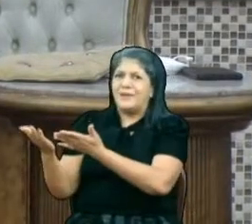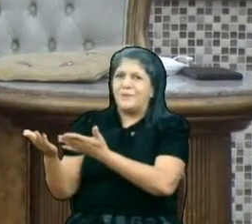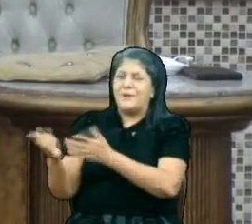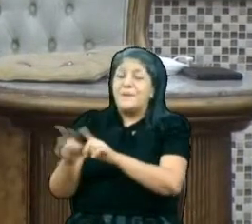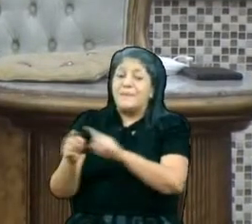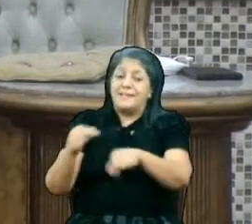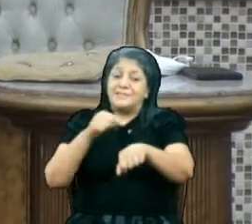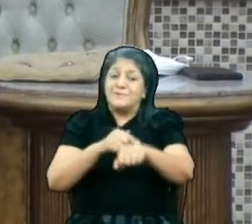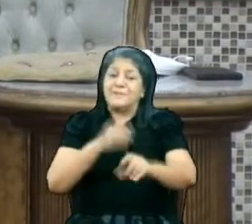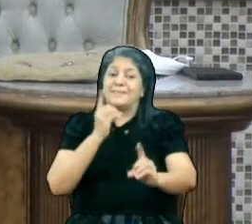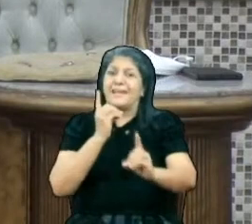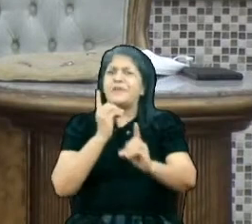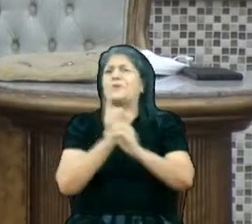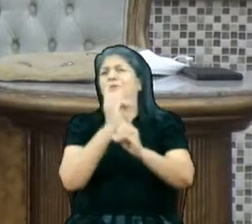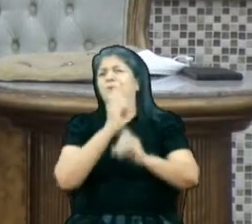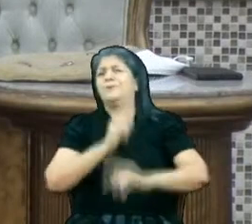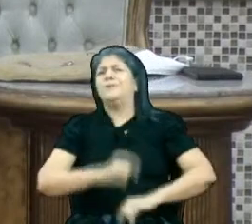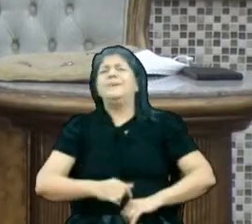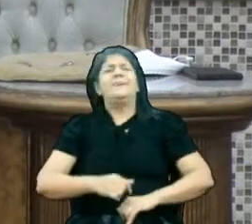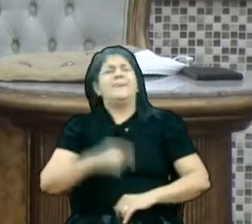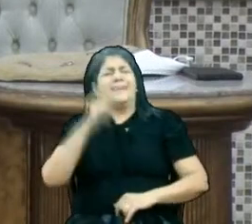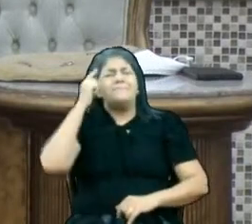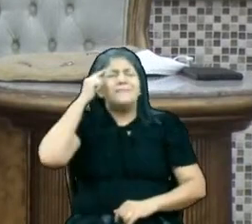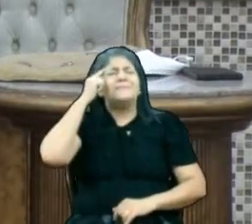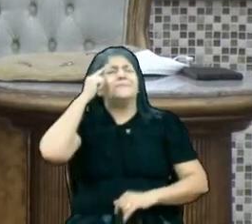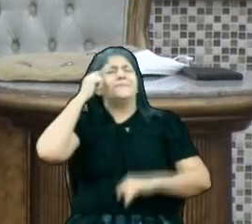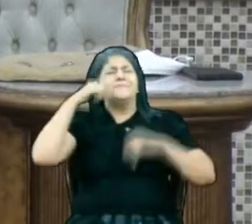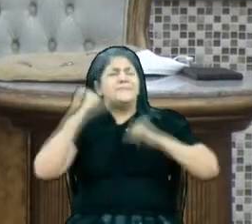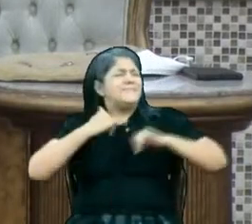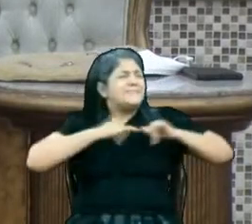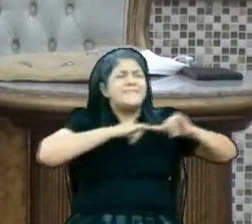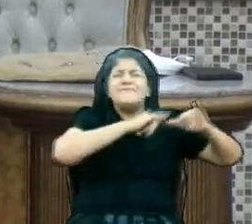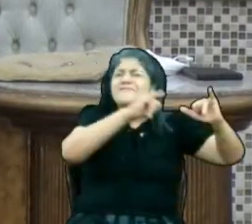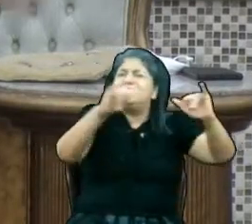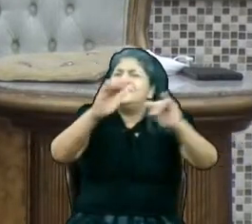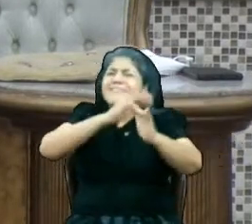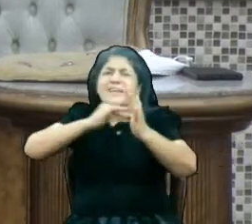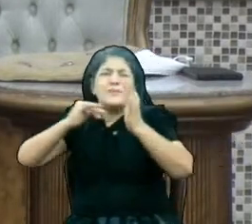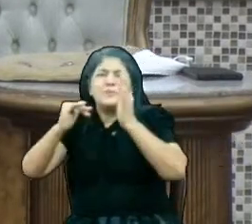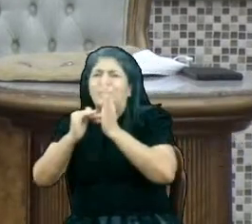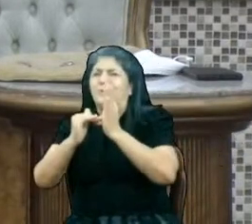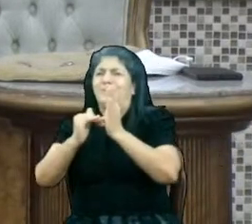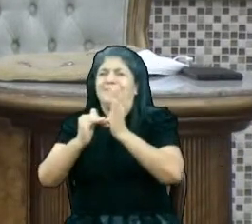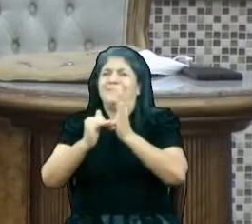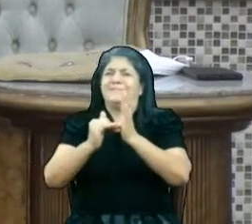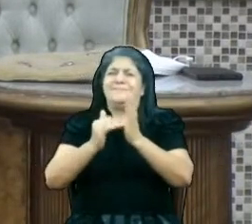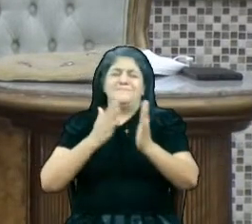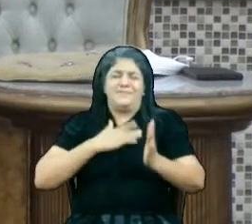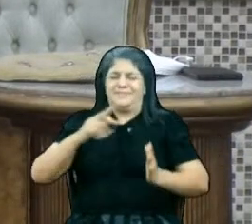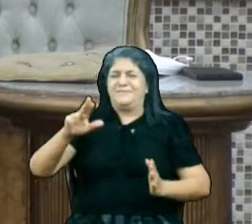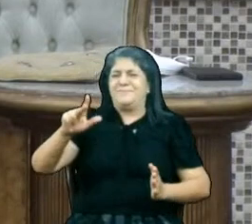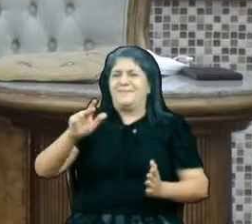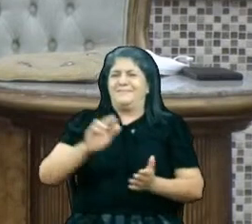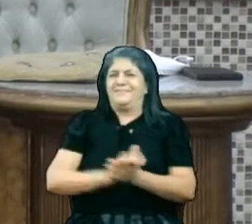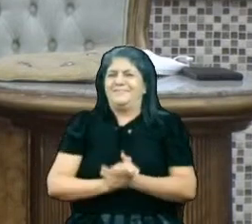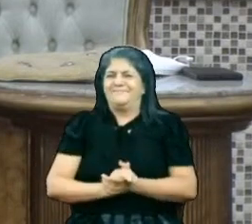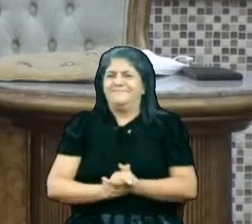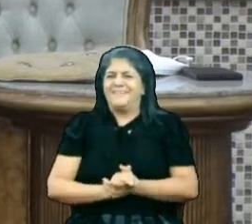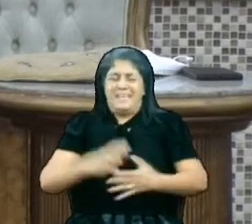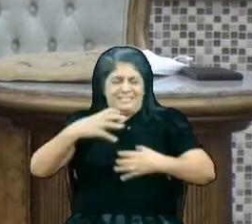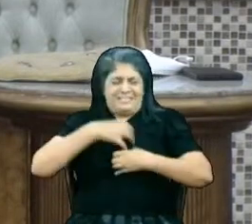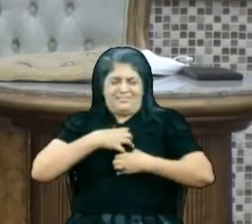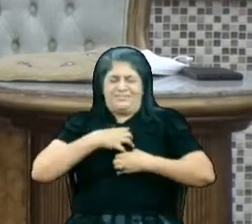lá mas quando ela encontrou a moeda às vezes eu preciso contar para alguém eu preciso compartilhar isto oh